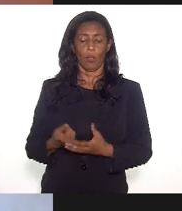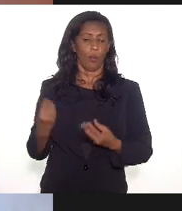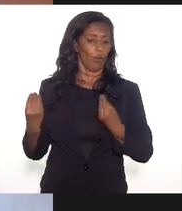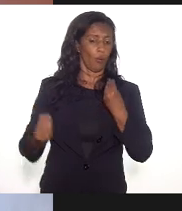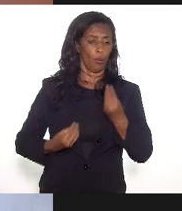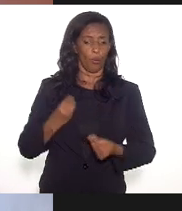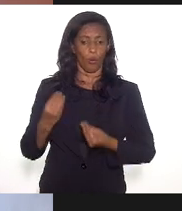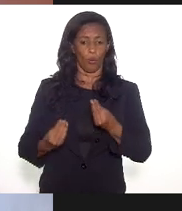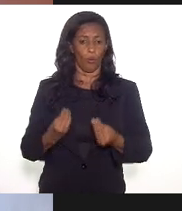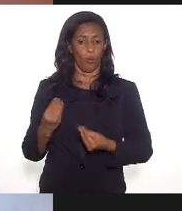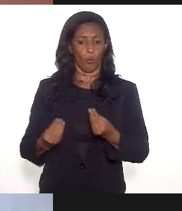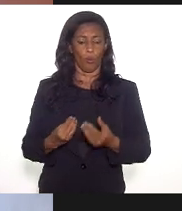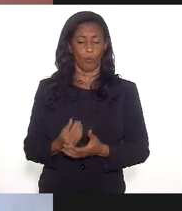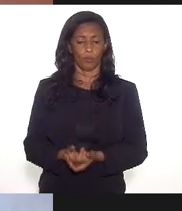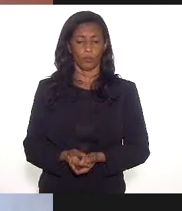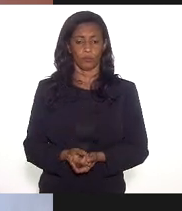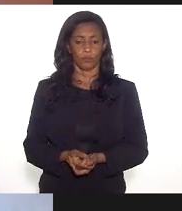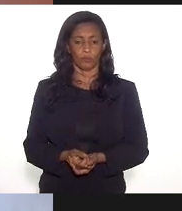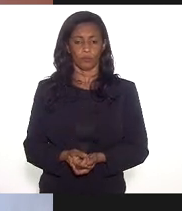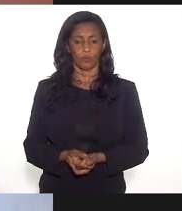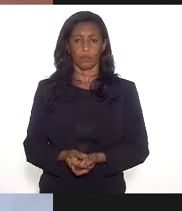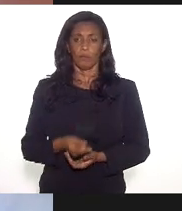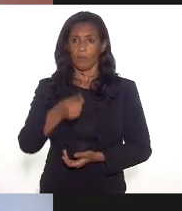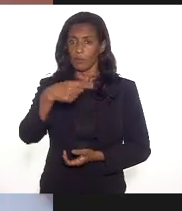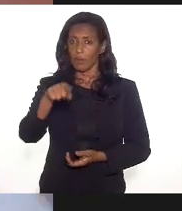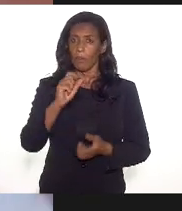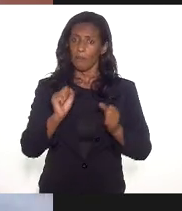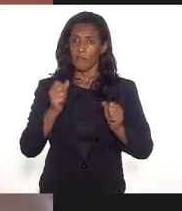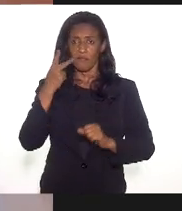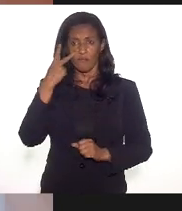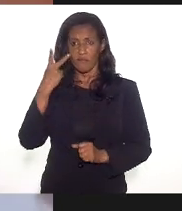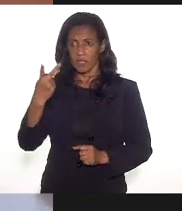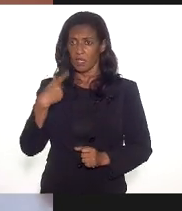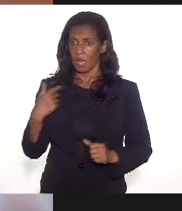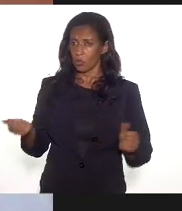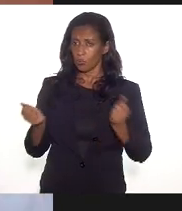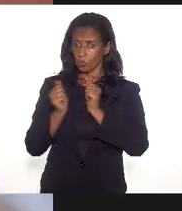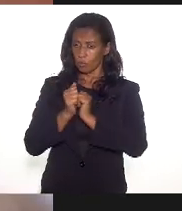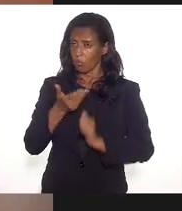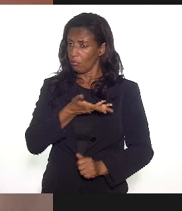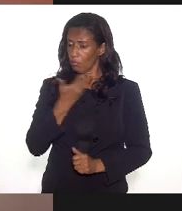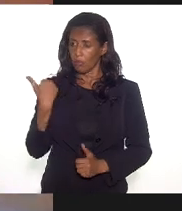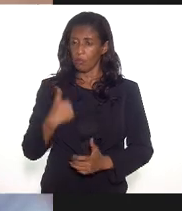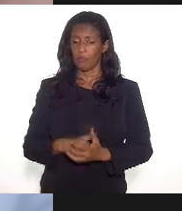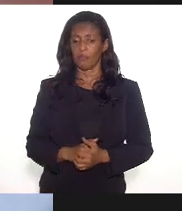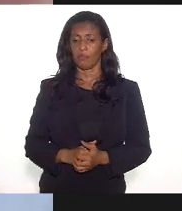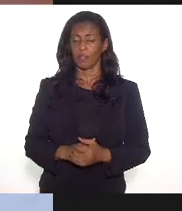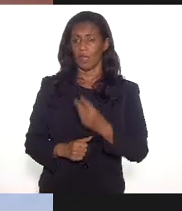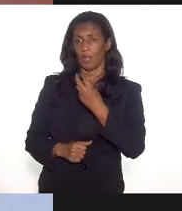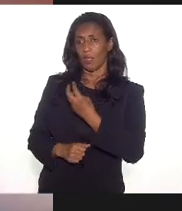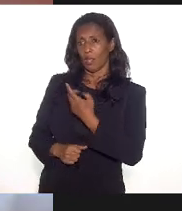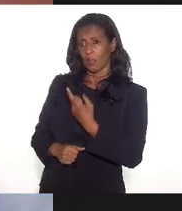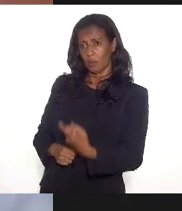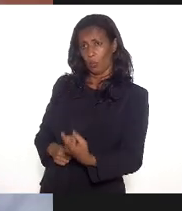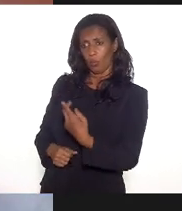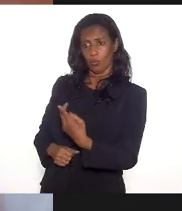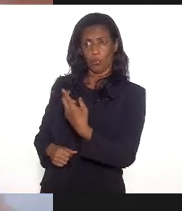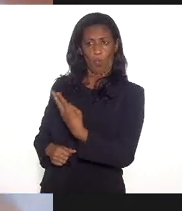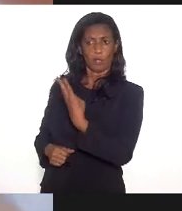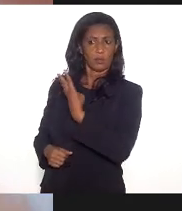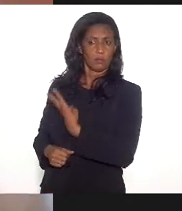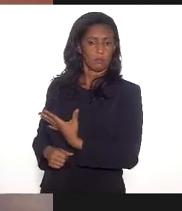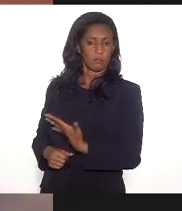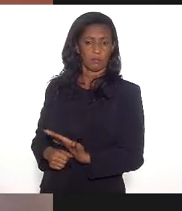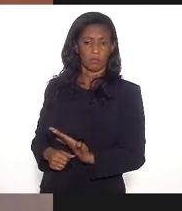Vai numa casa, quem quiser visitar comigo, eu levo. Em umas 3, 4, 5, porque o